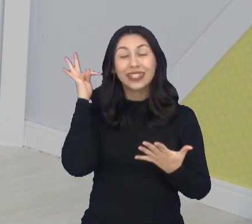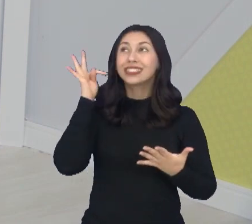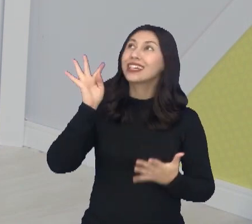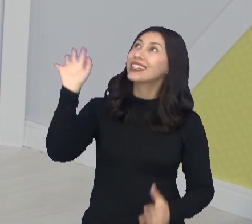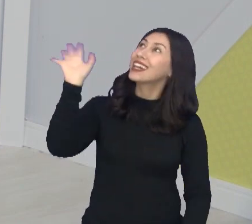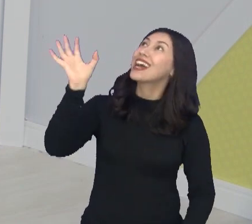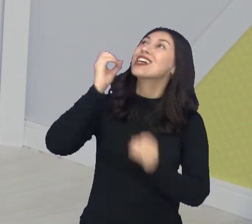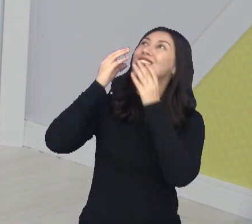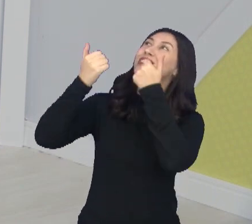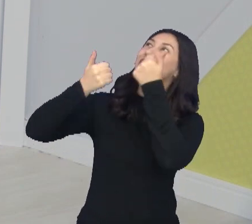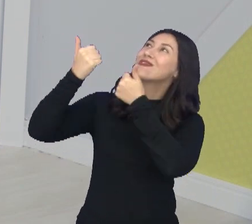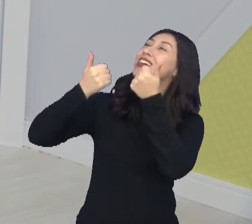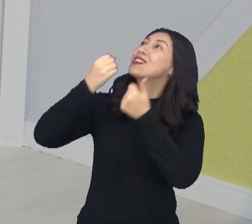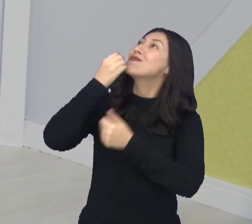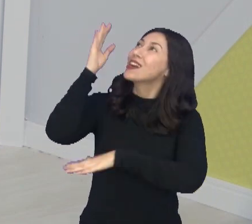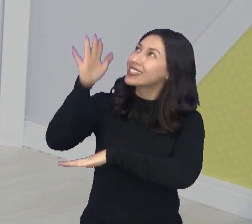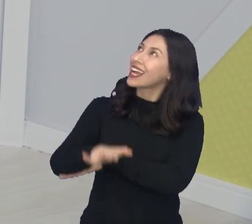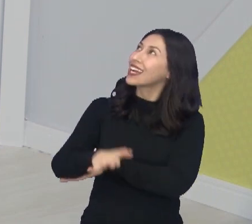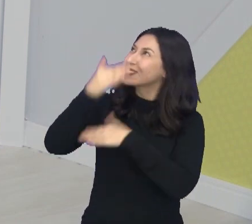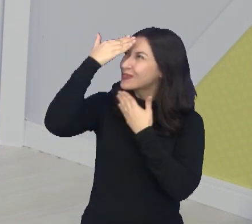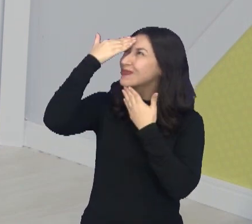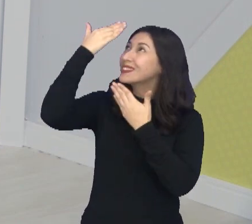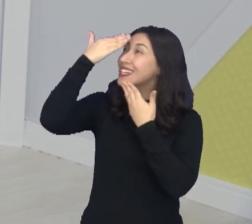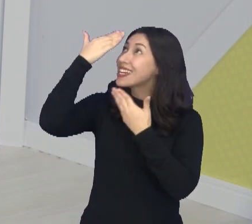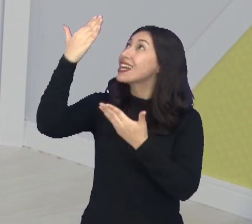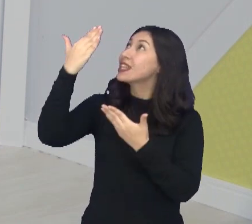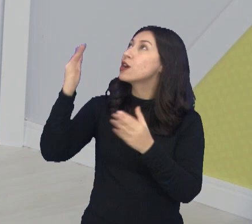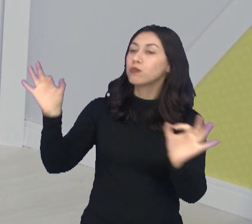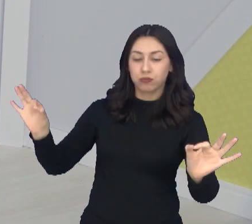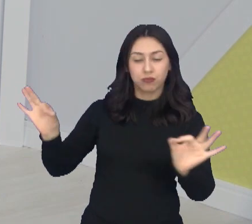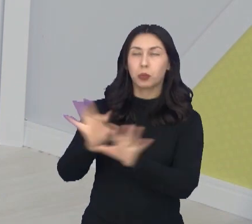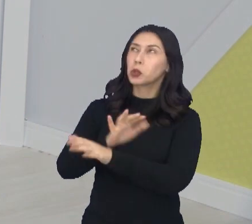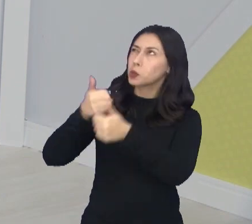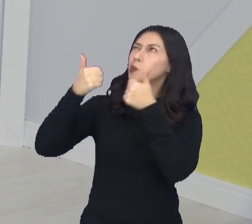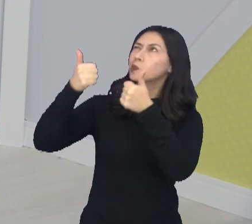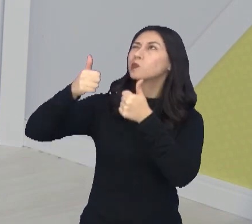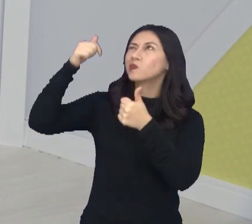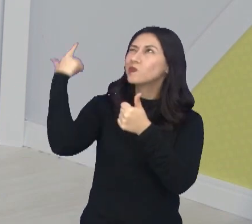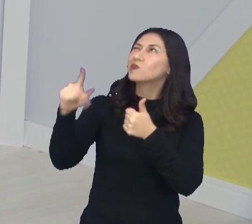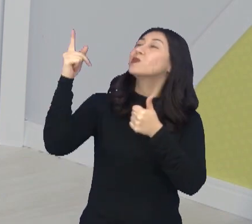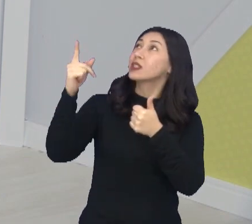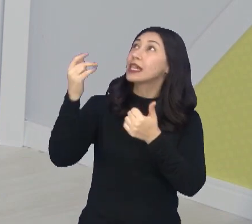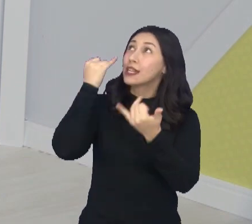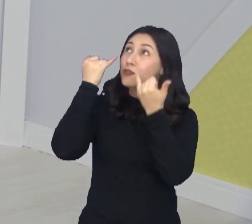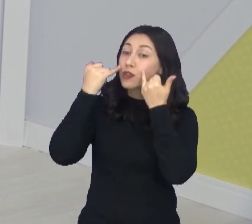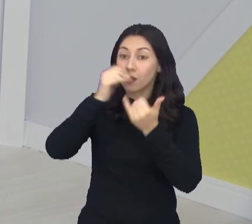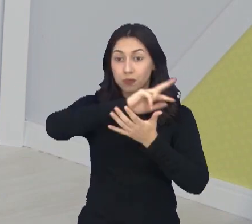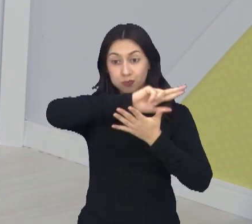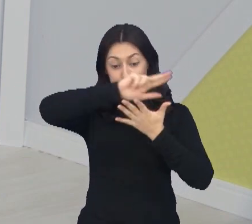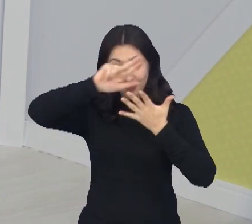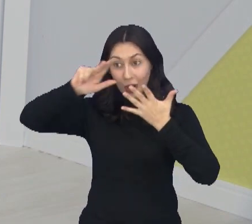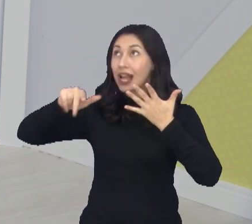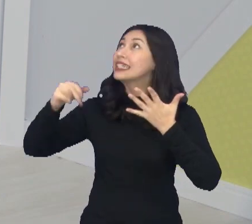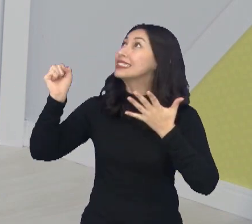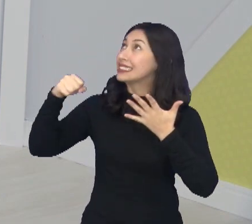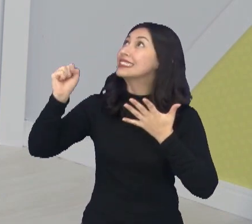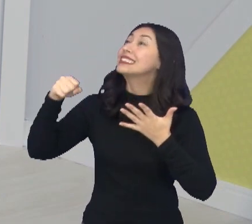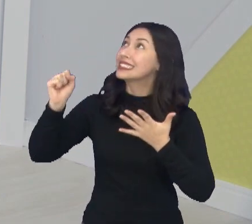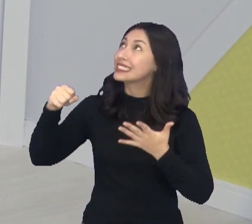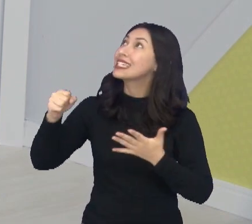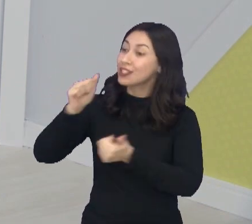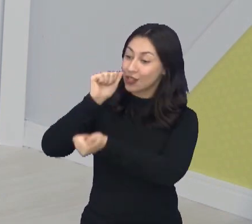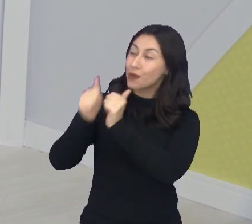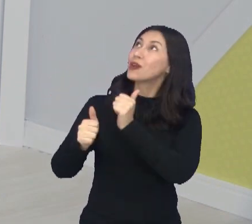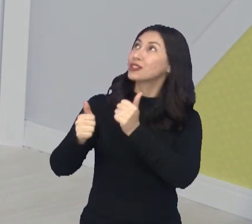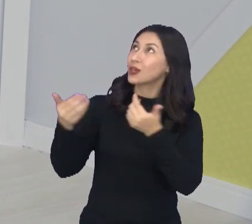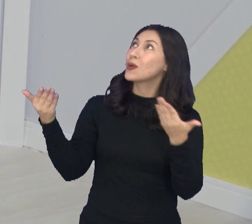com a gente. Tudo bem, Tamires? Boa tarde, seja muito bem-vinda. Pronta para a semana? Vamos que vamos, tem muito conteúdo, tem muito esporte para você aqui